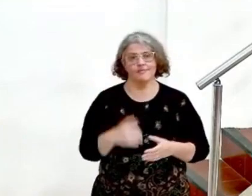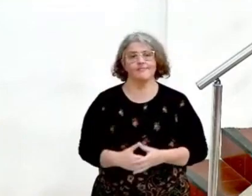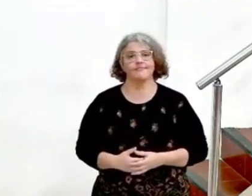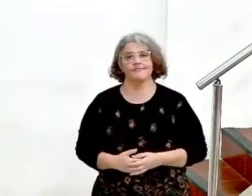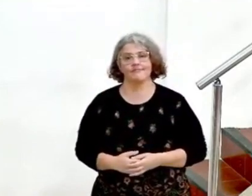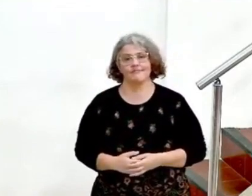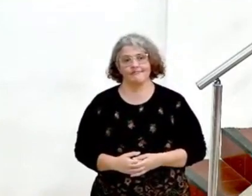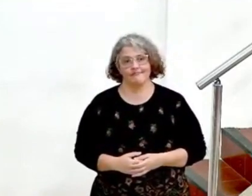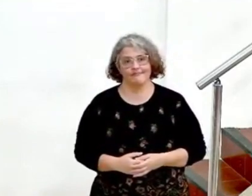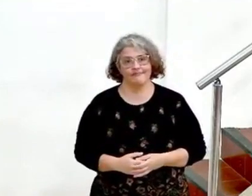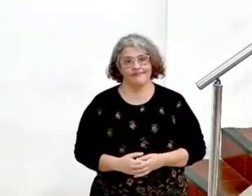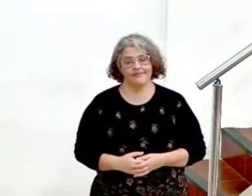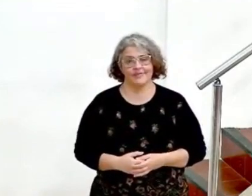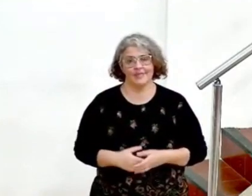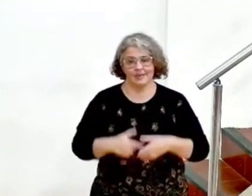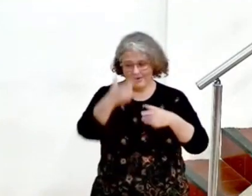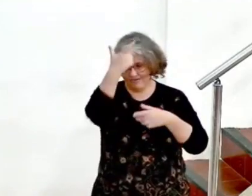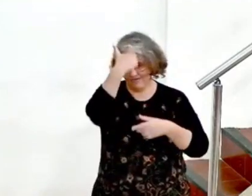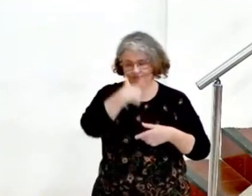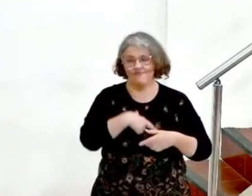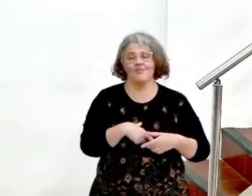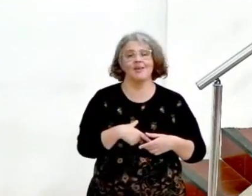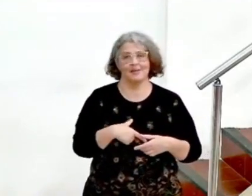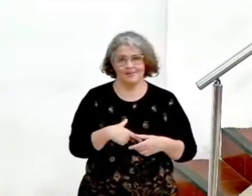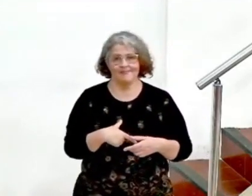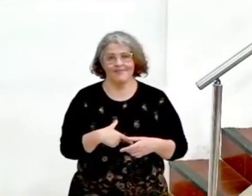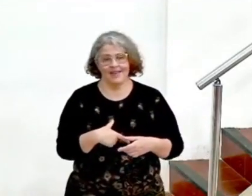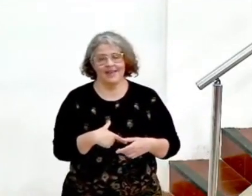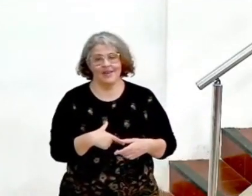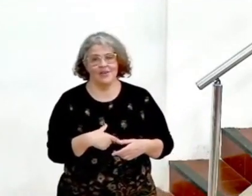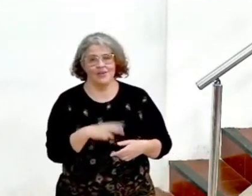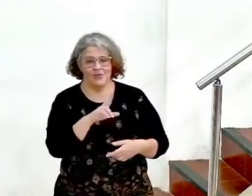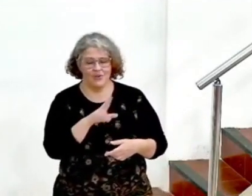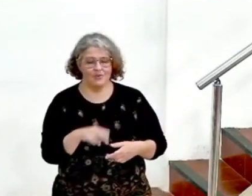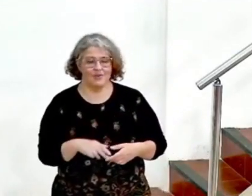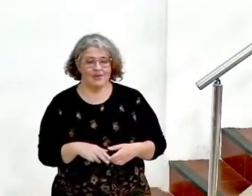dar um nome. E o nome que ele dá é Isaac. Sabe o que significa Isaac?